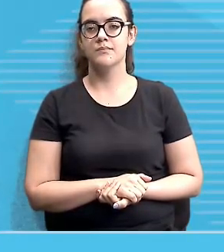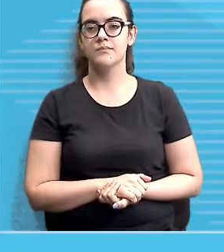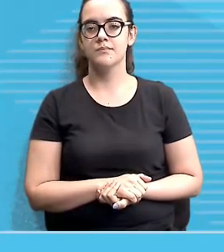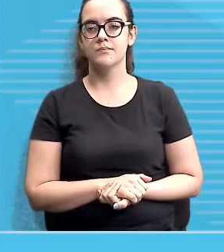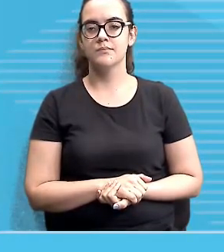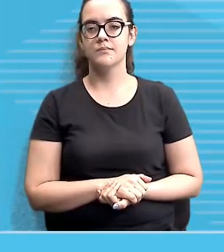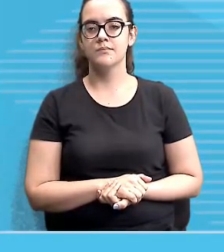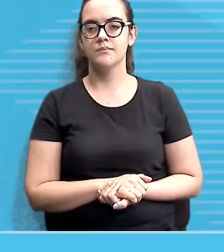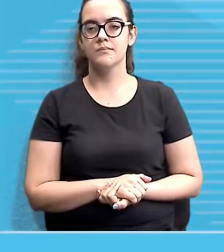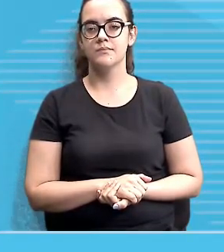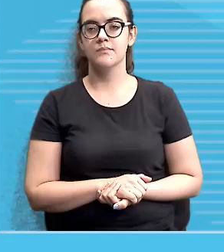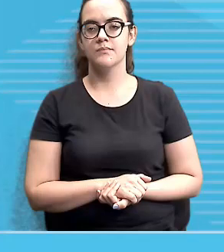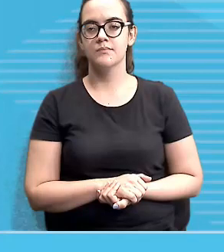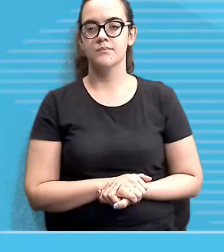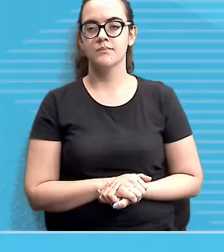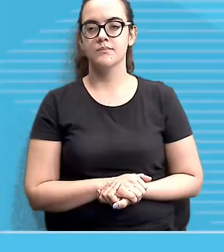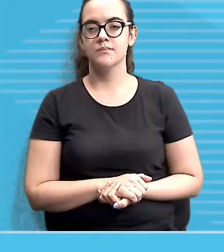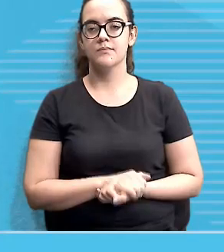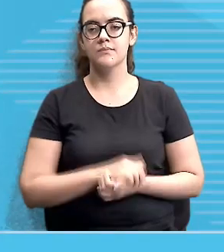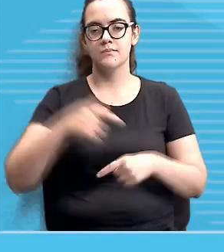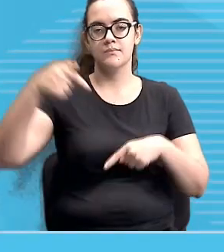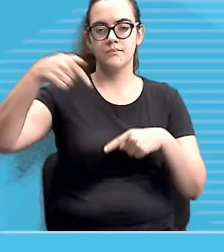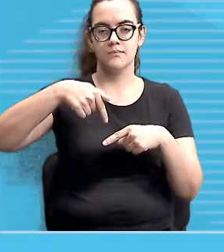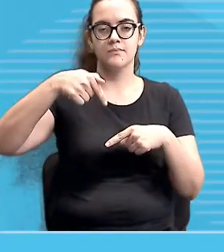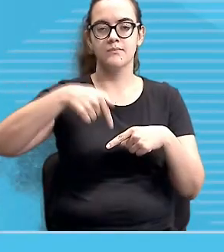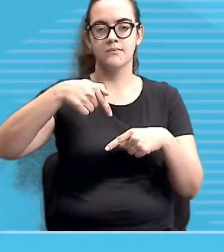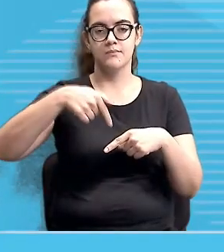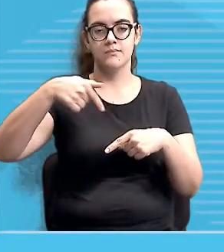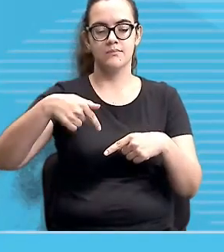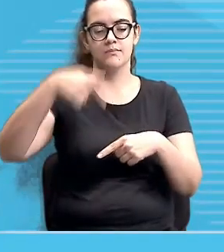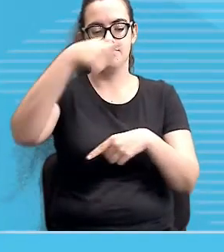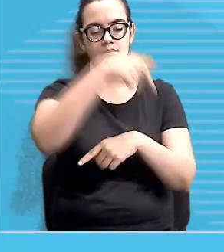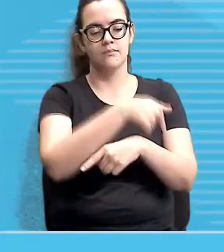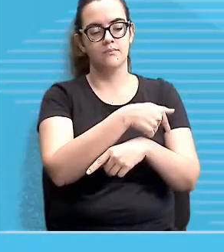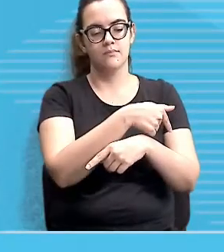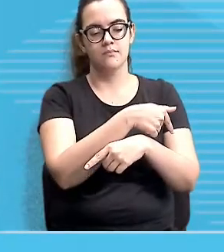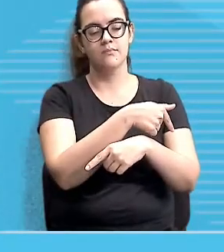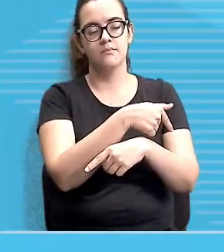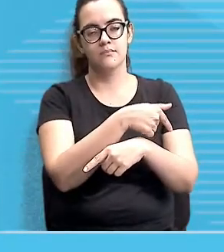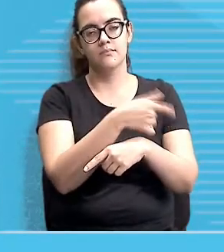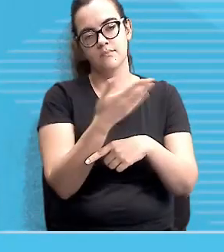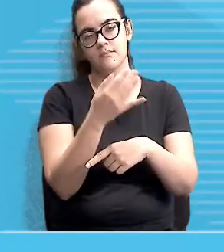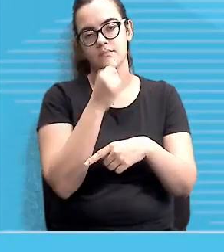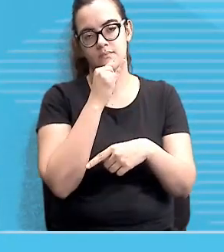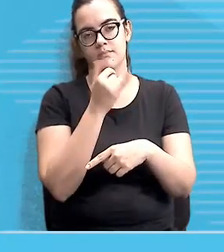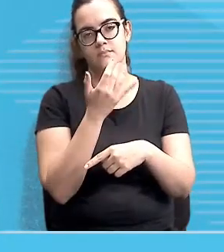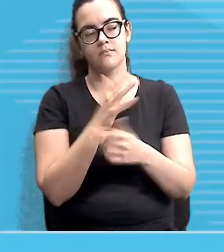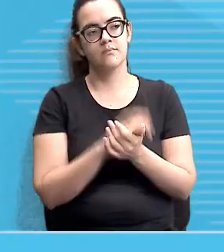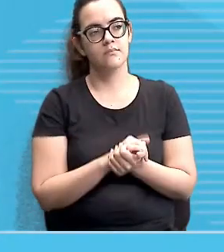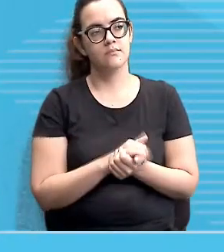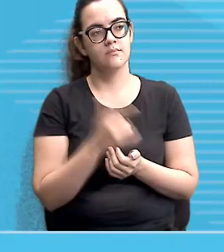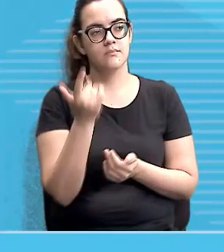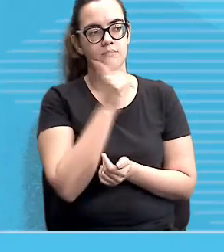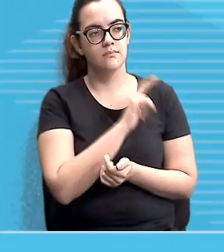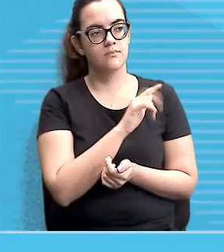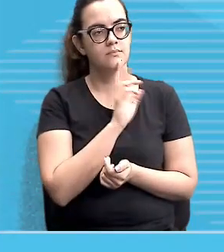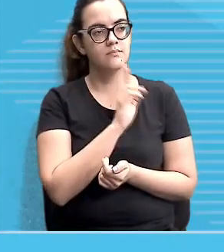o 37 né tô conferindo aqui 200 vezes